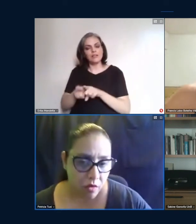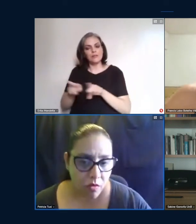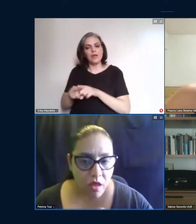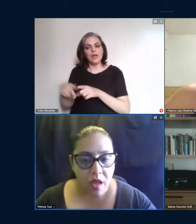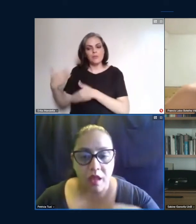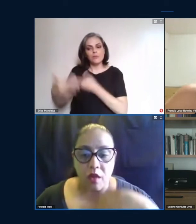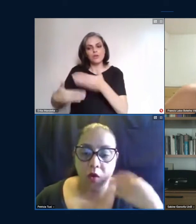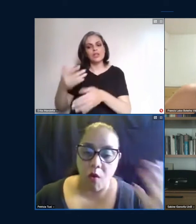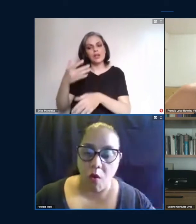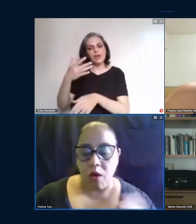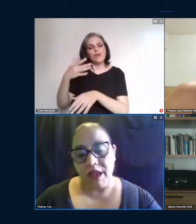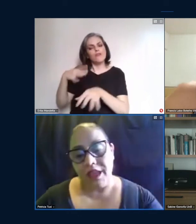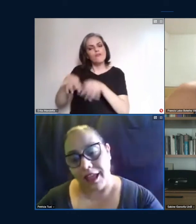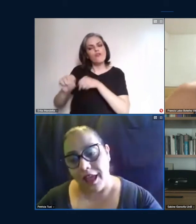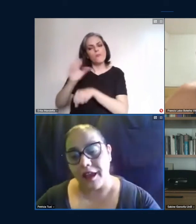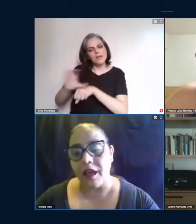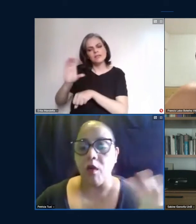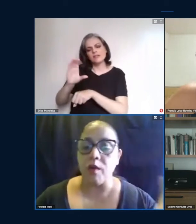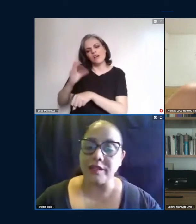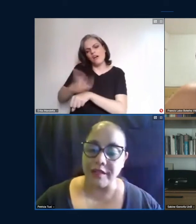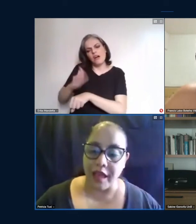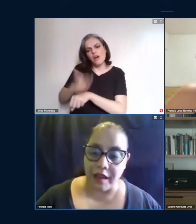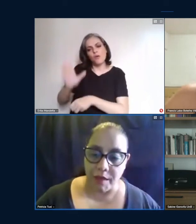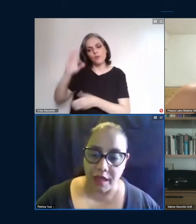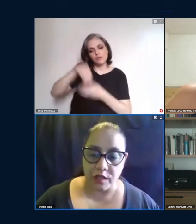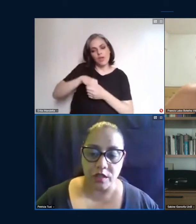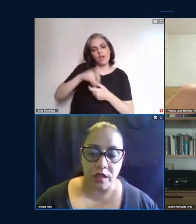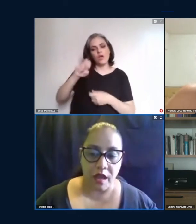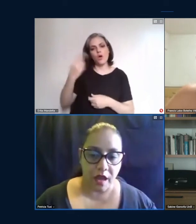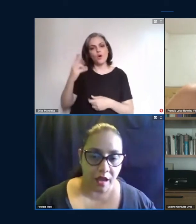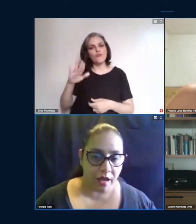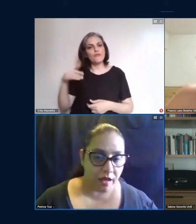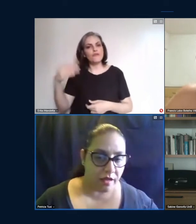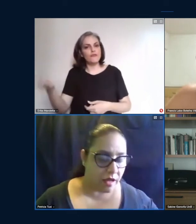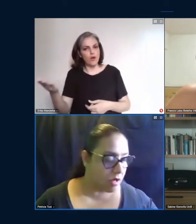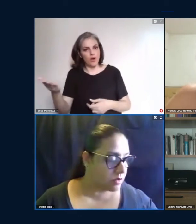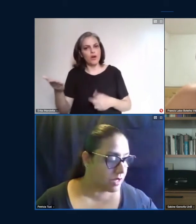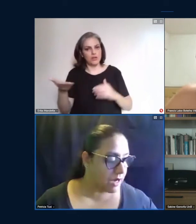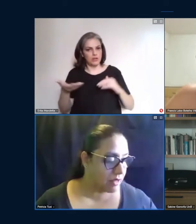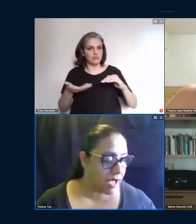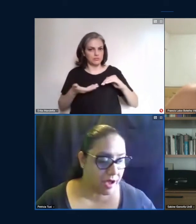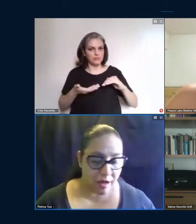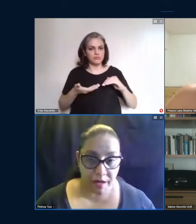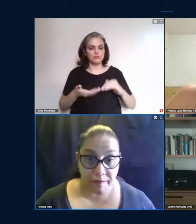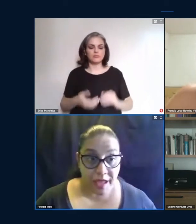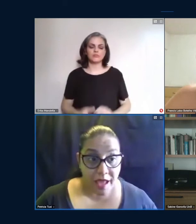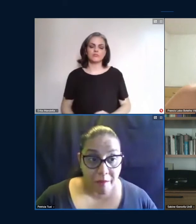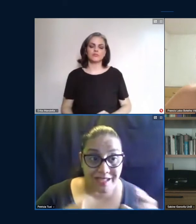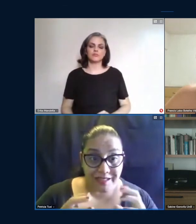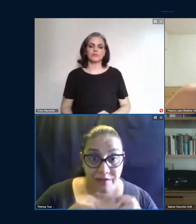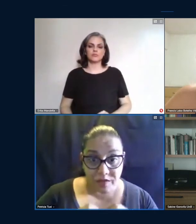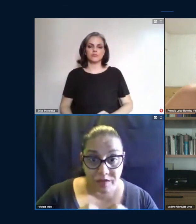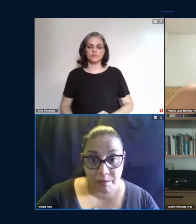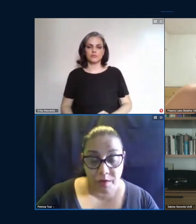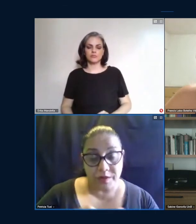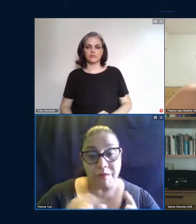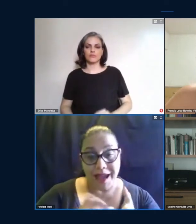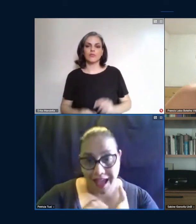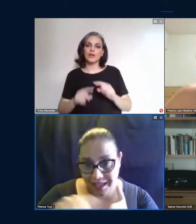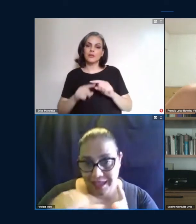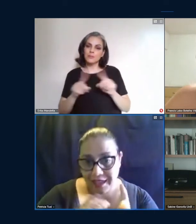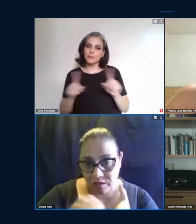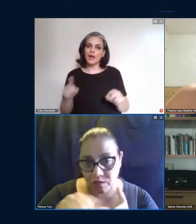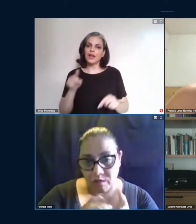formação que ocorram interna ou externamente ao Senado e à Câmara, mas que você